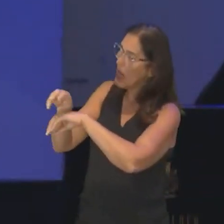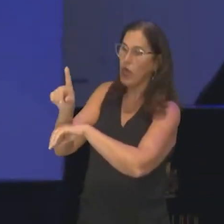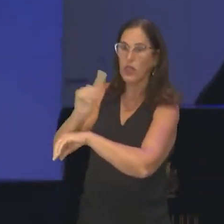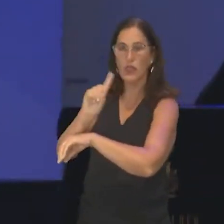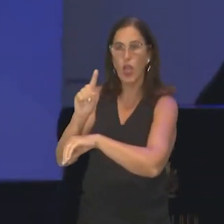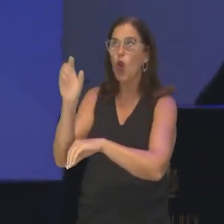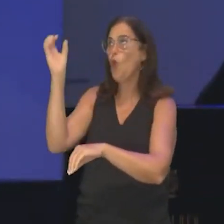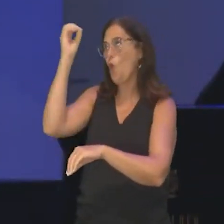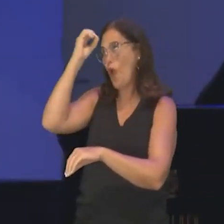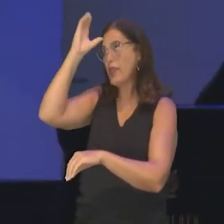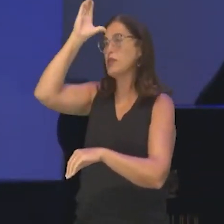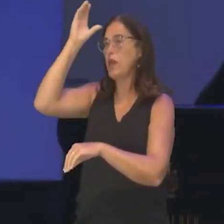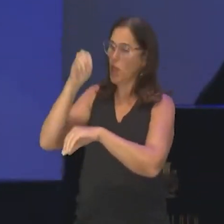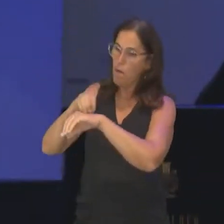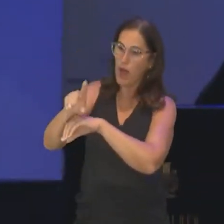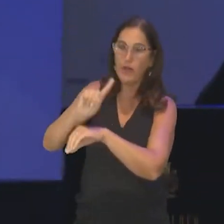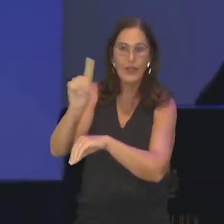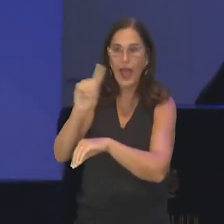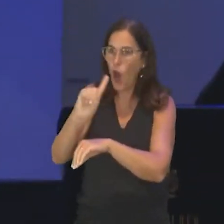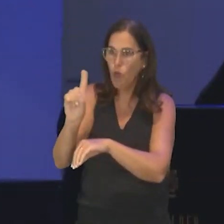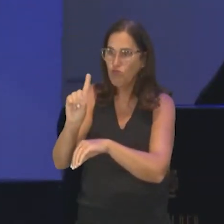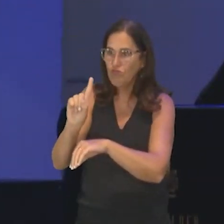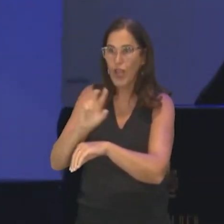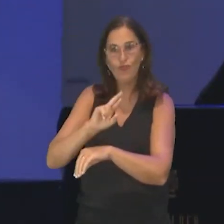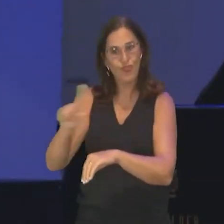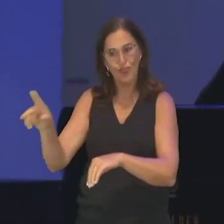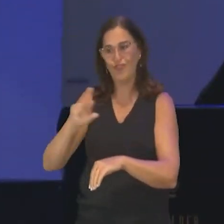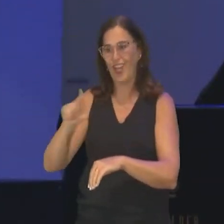de conhecimento. Discipulado não é isso.